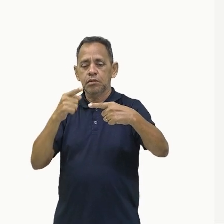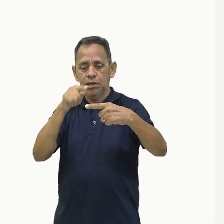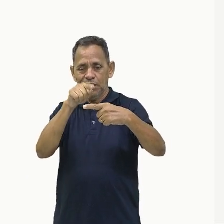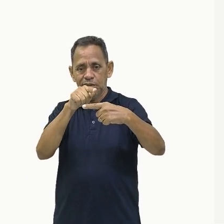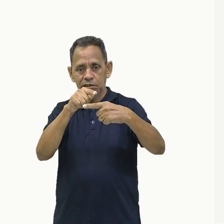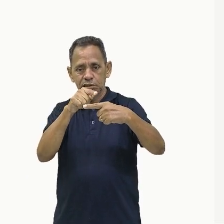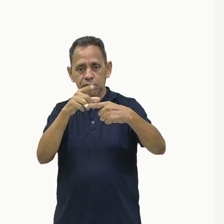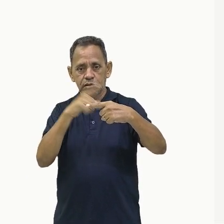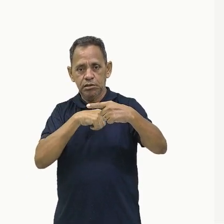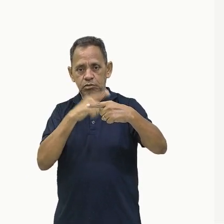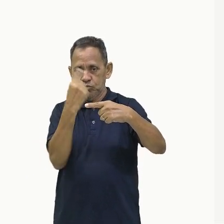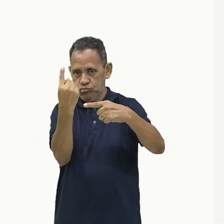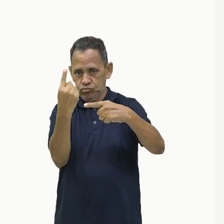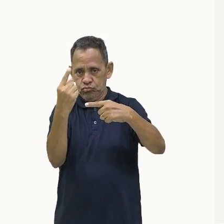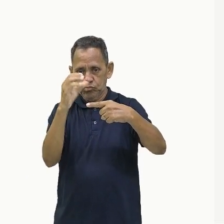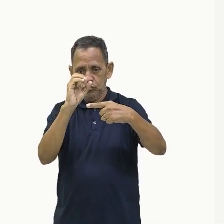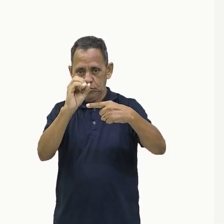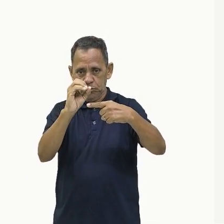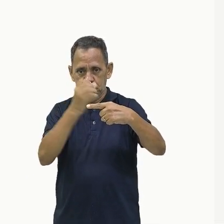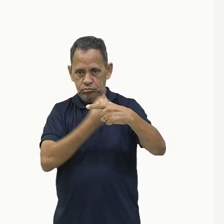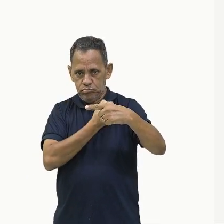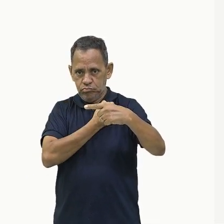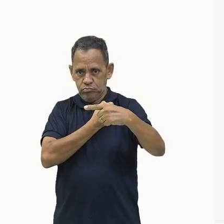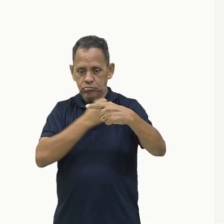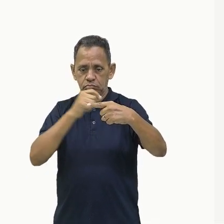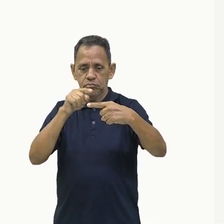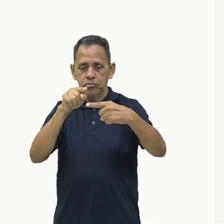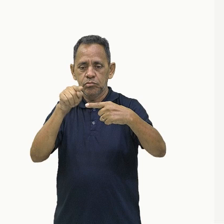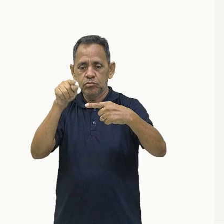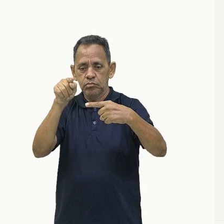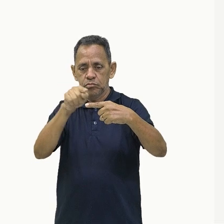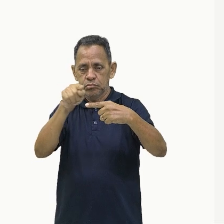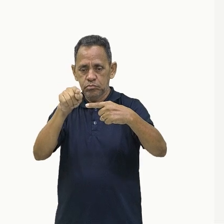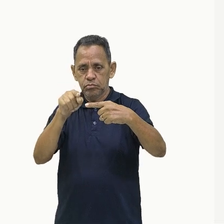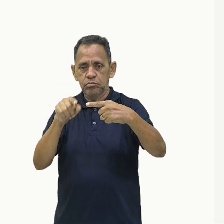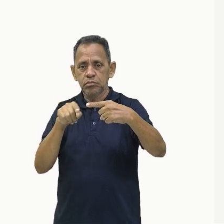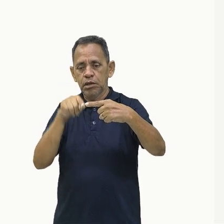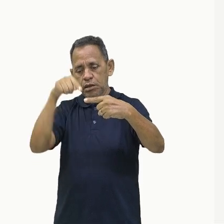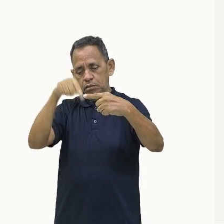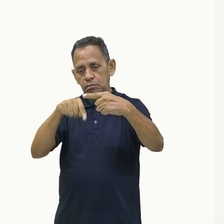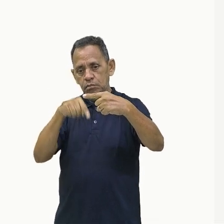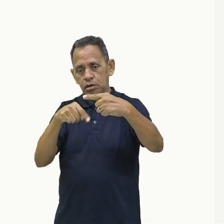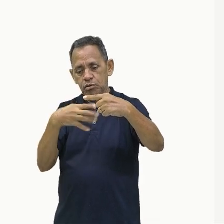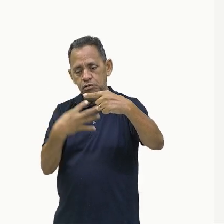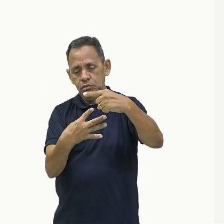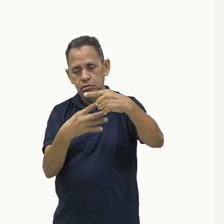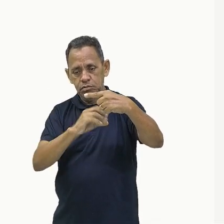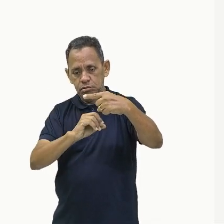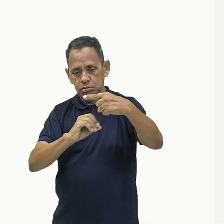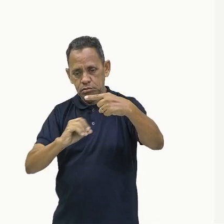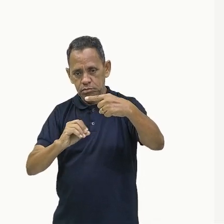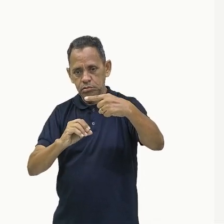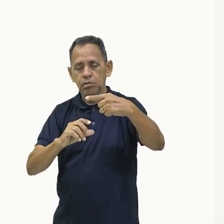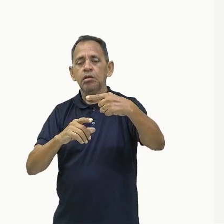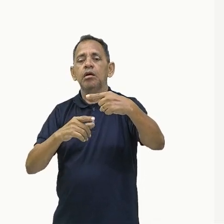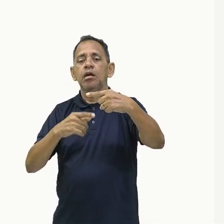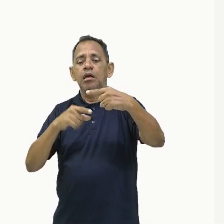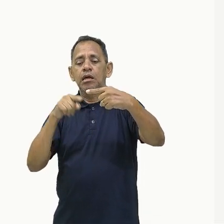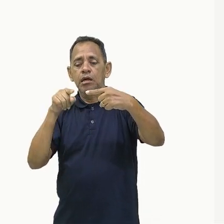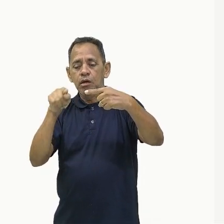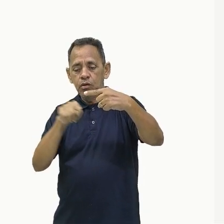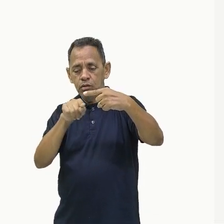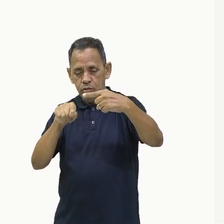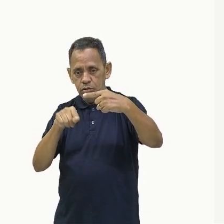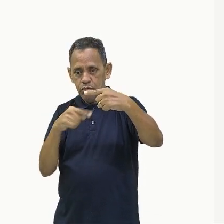da fração, eu só vou simplificar com um zero na parte de baixo. Tá bom? Sempre assim.